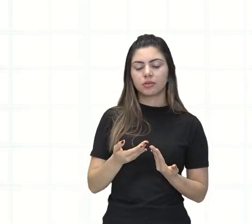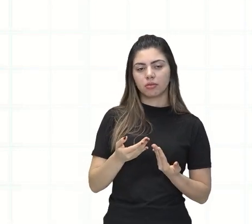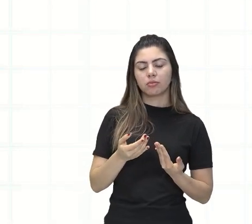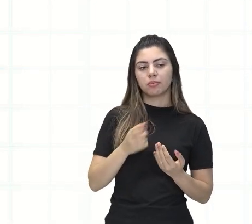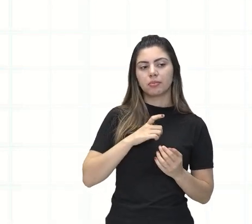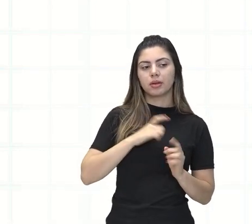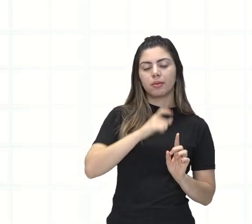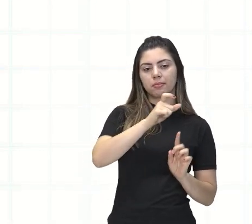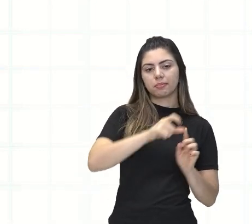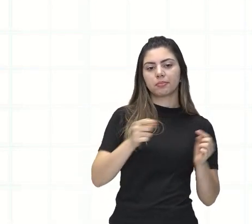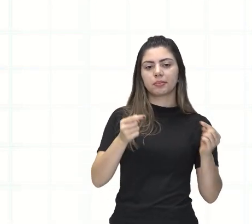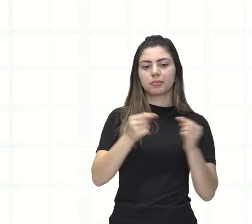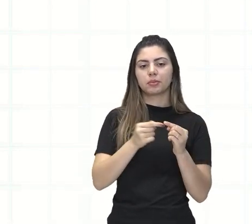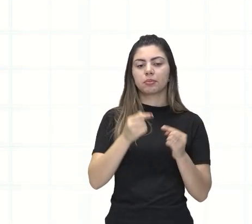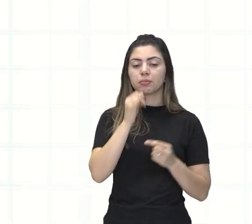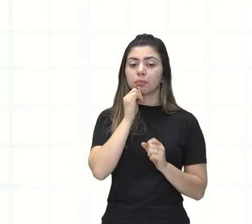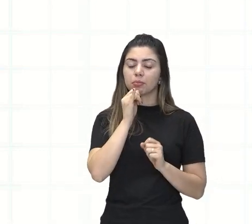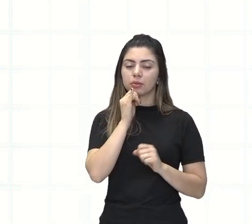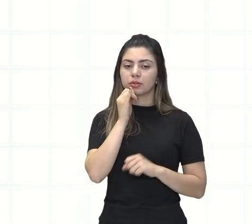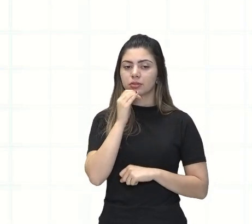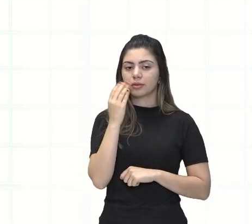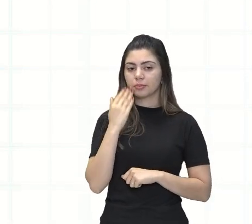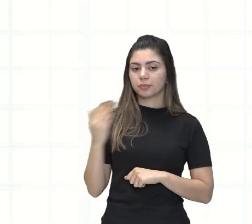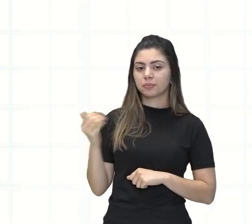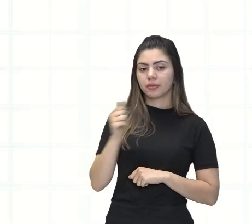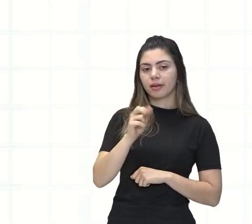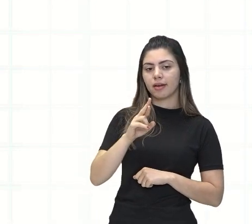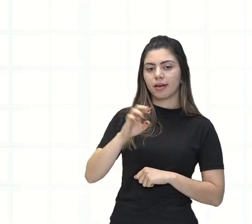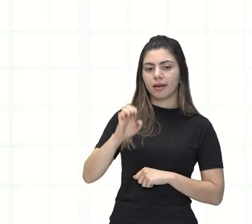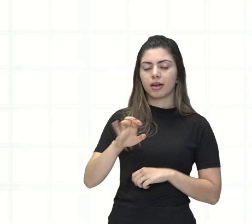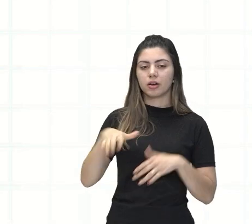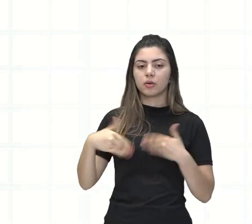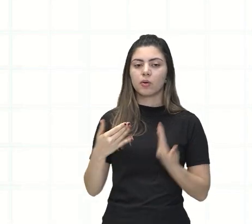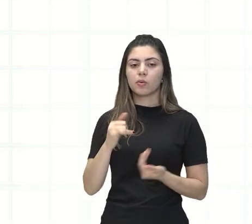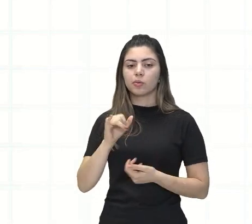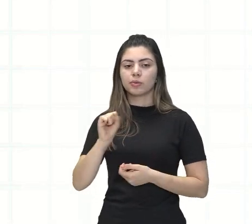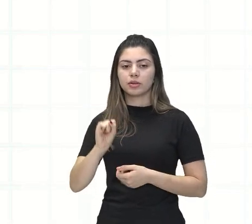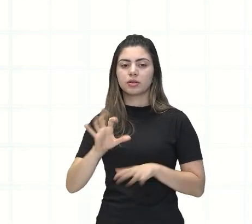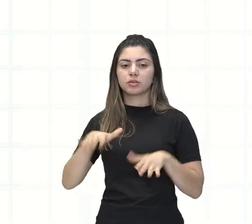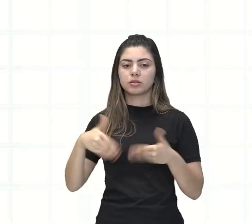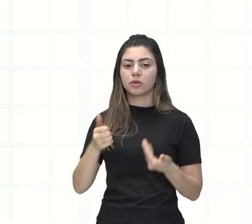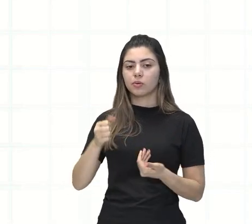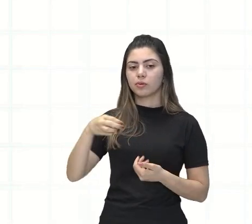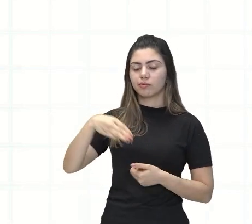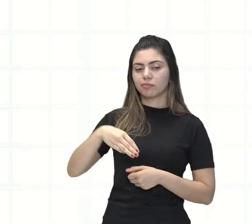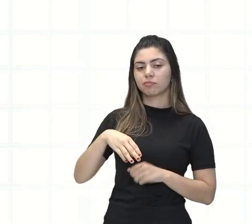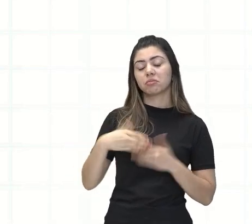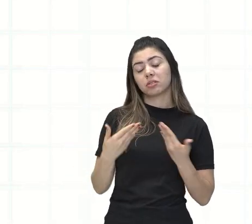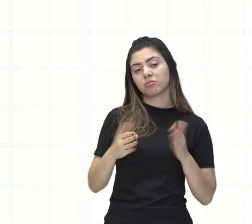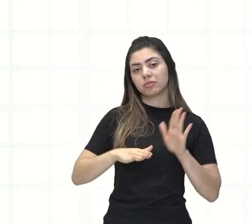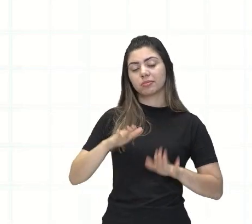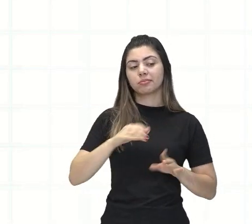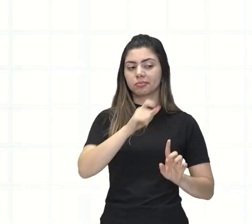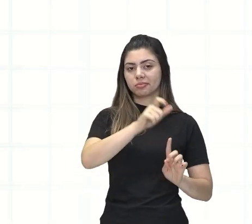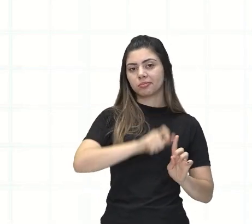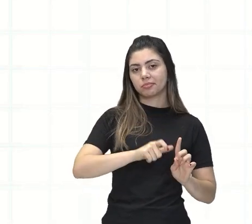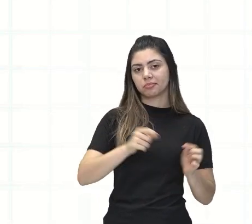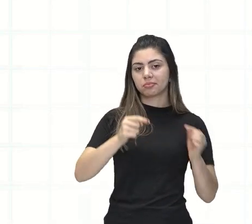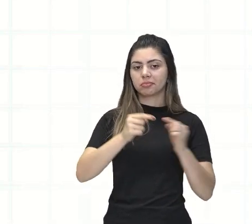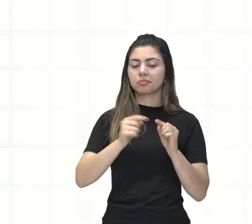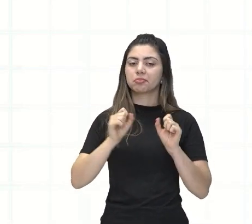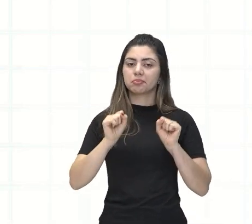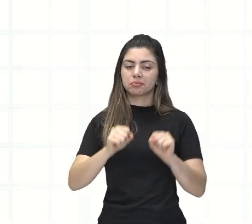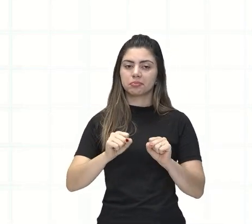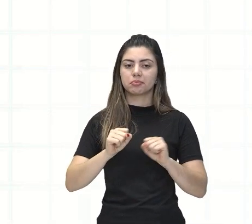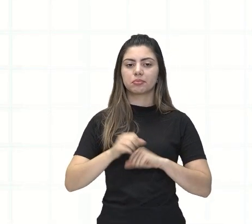to, is going to or am going to. Ok? Dependendo do sujeito. E aqui